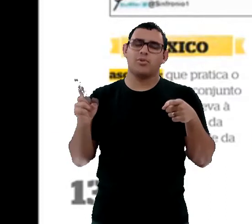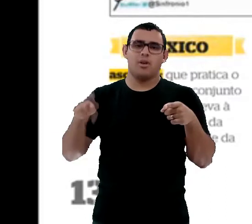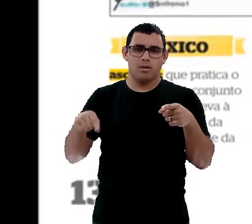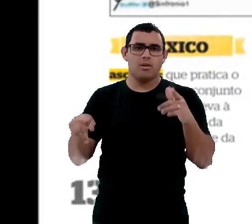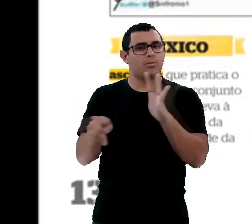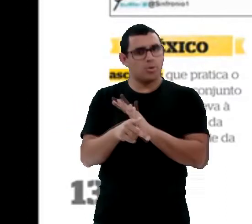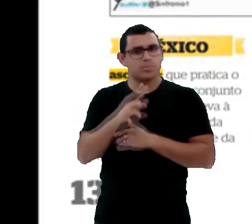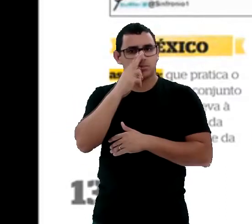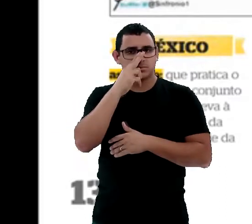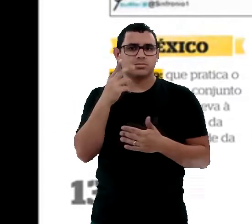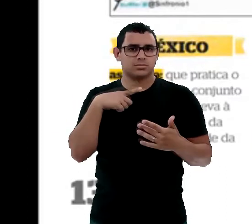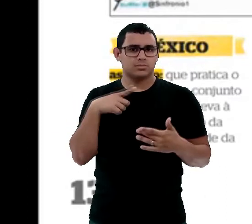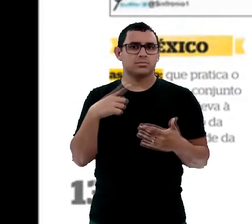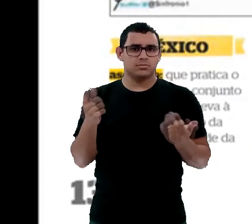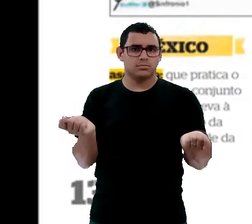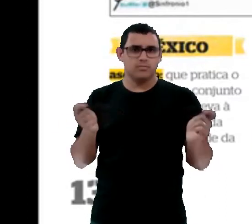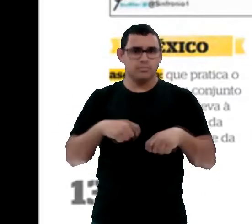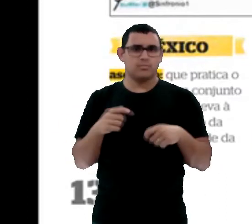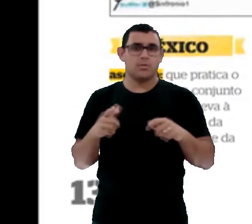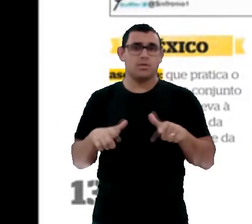da época eram protestantes.